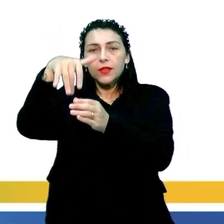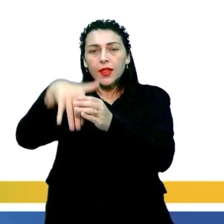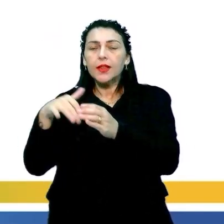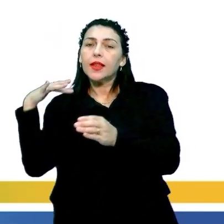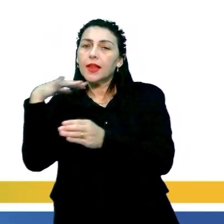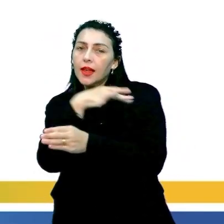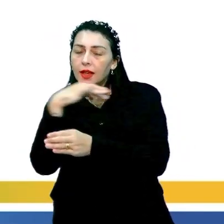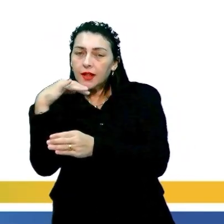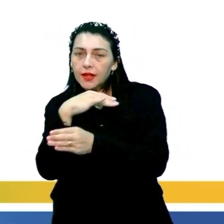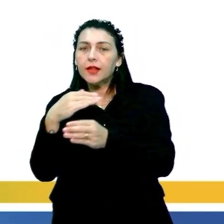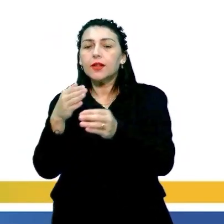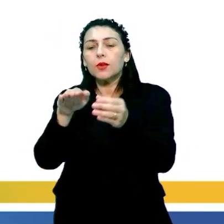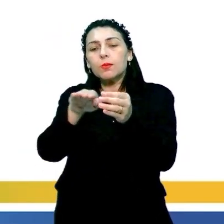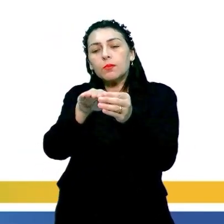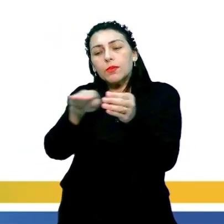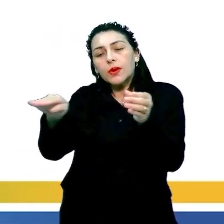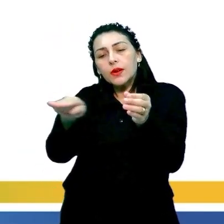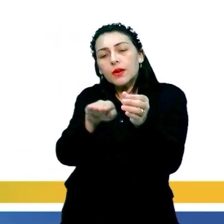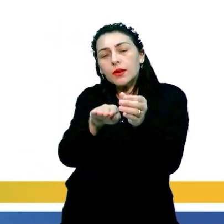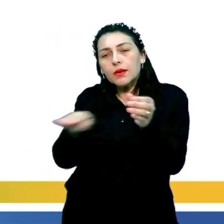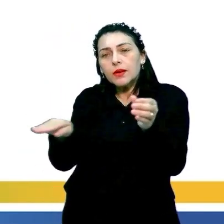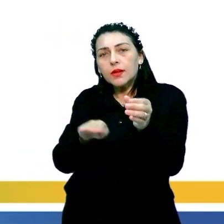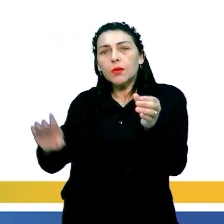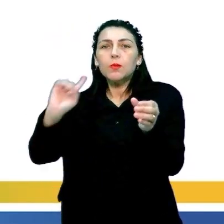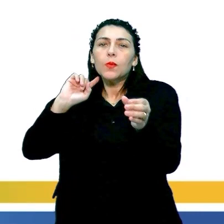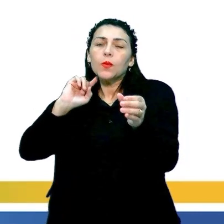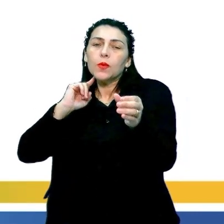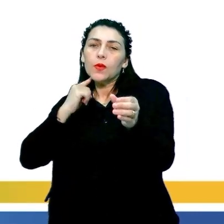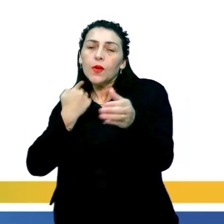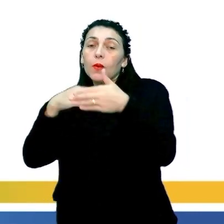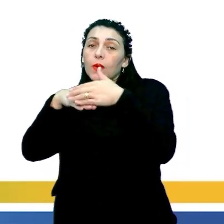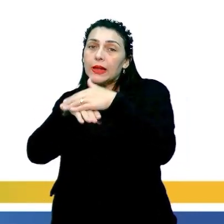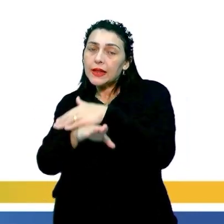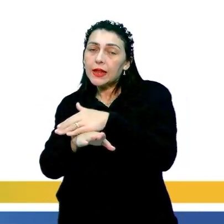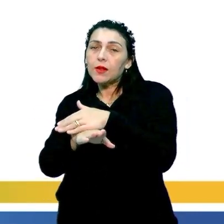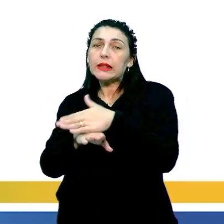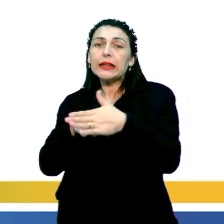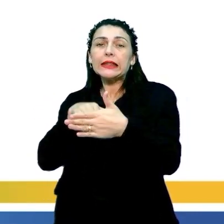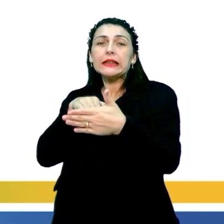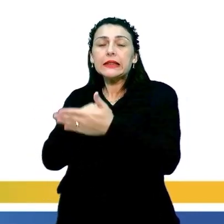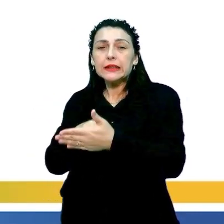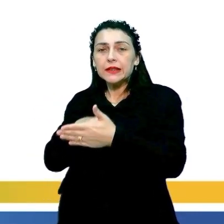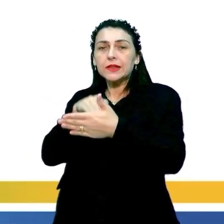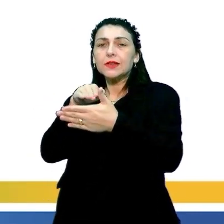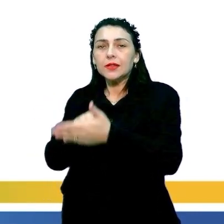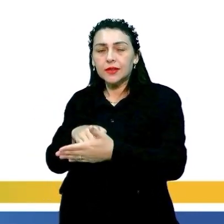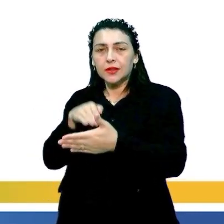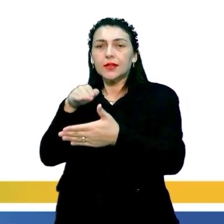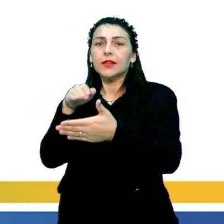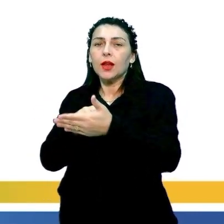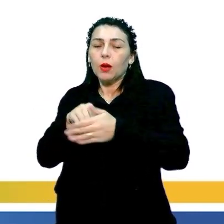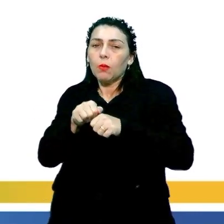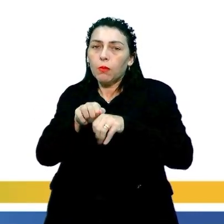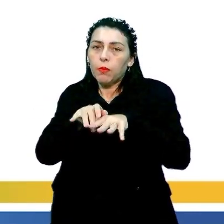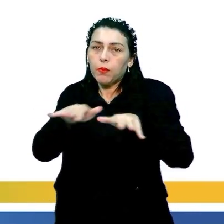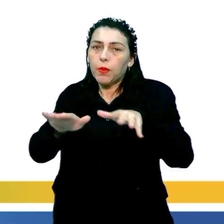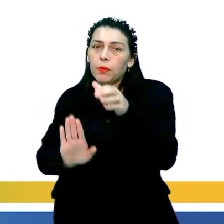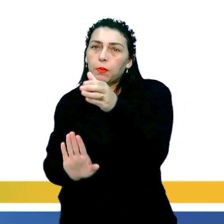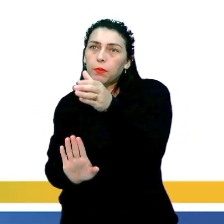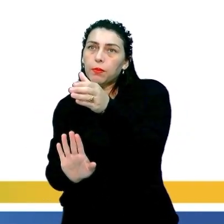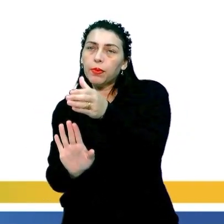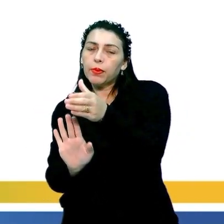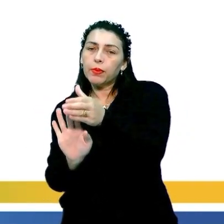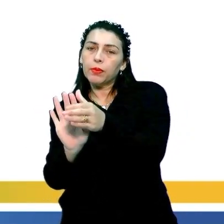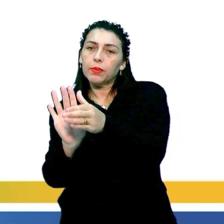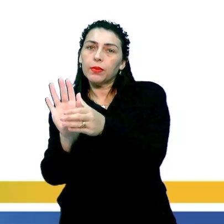consequentemente, uma camada de poluição fica aí retida, sendo impedida de dispersar para cima, né, na